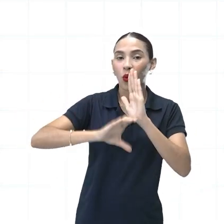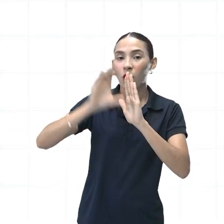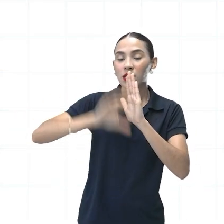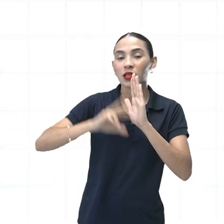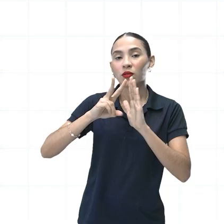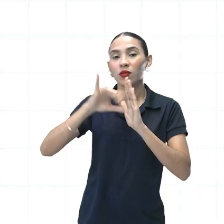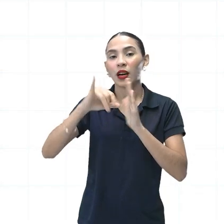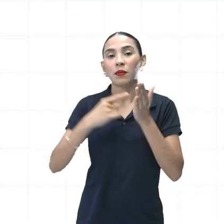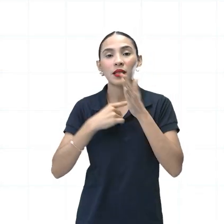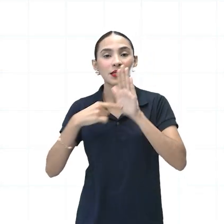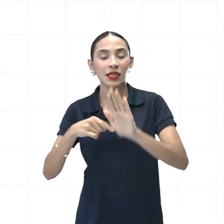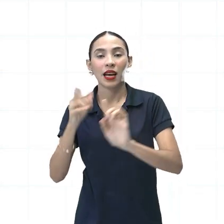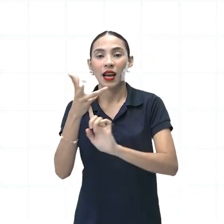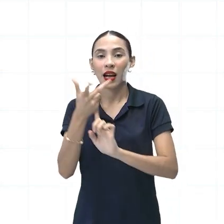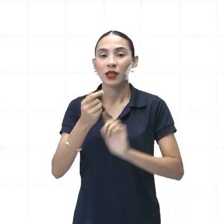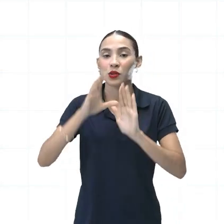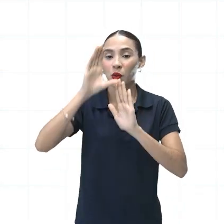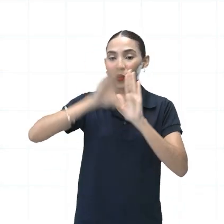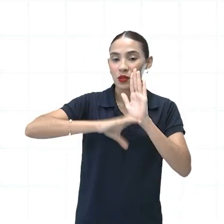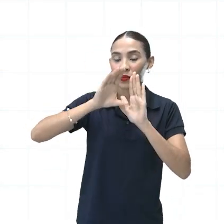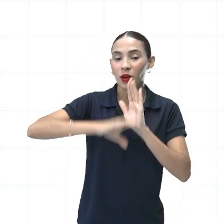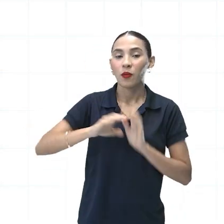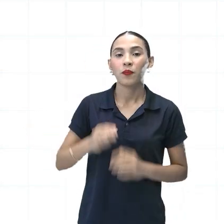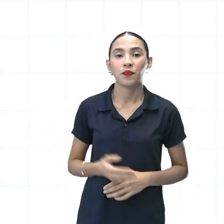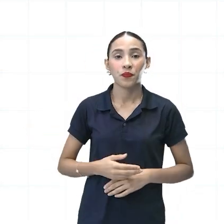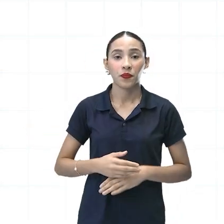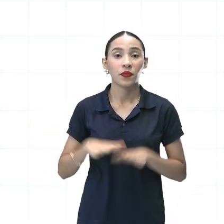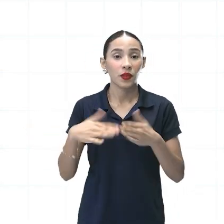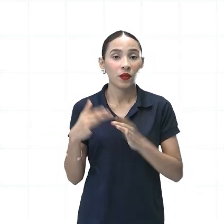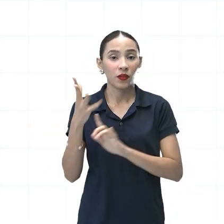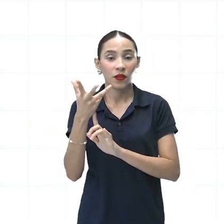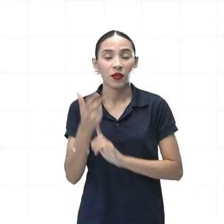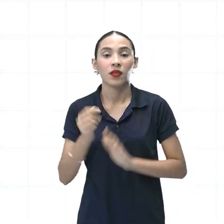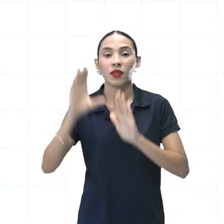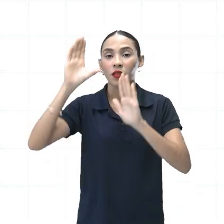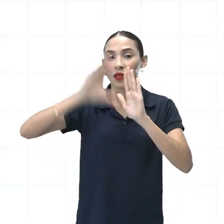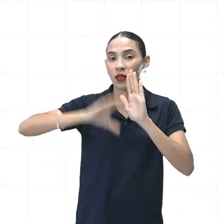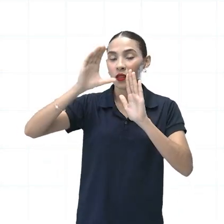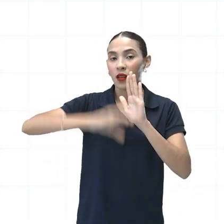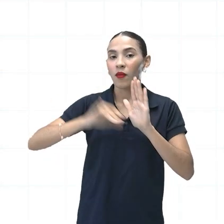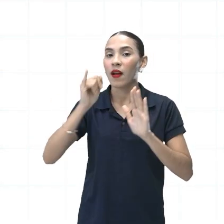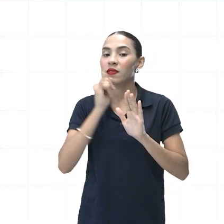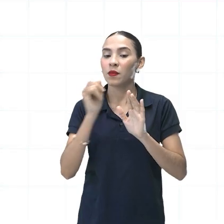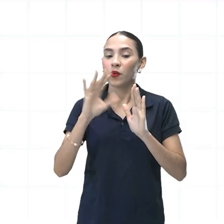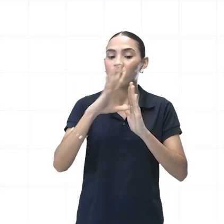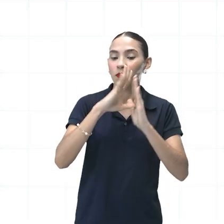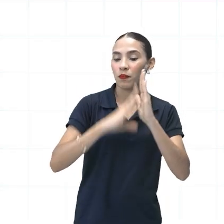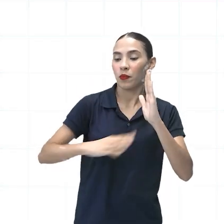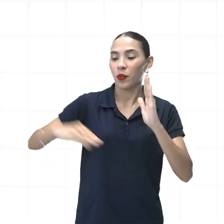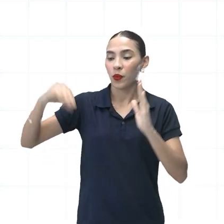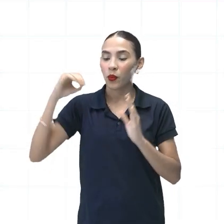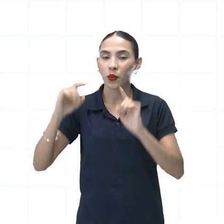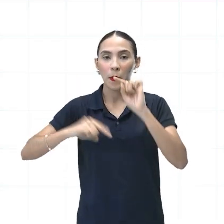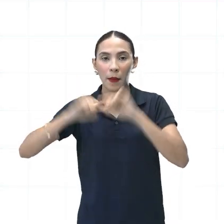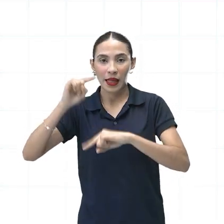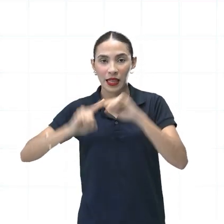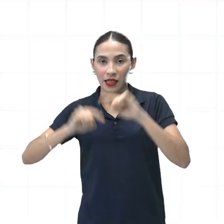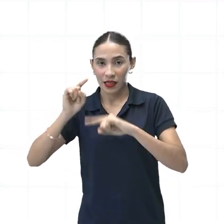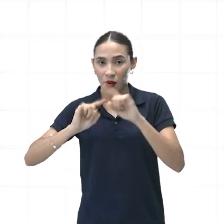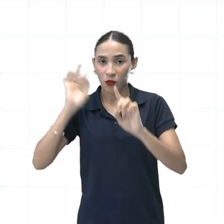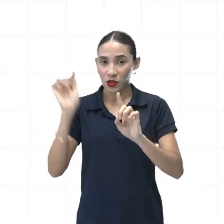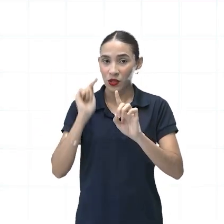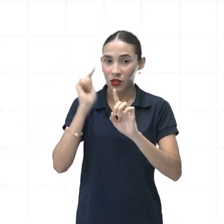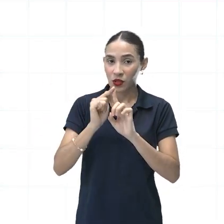essa questão da arte conceitual, mostrando que quando a arte conceitual ela tira o objeto da sua funcionalidade